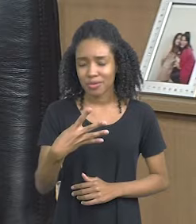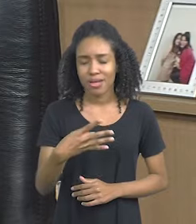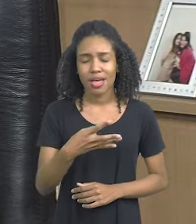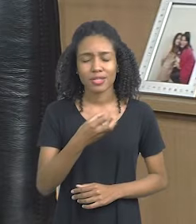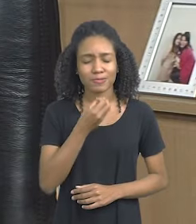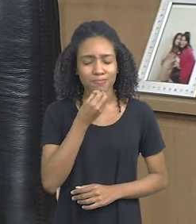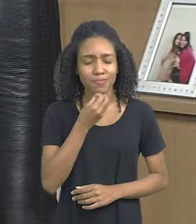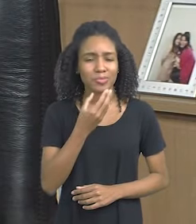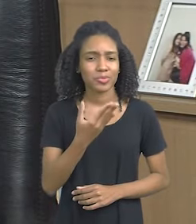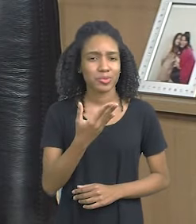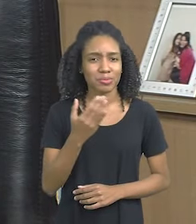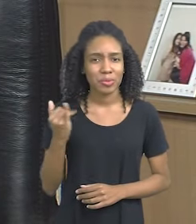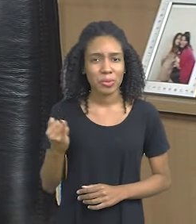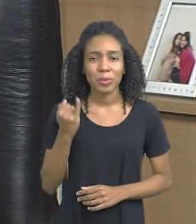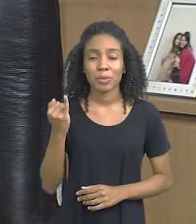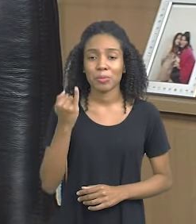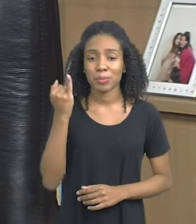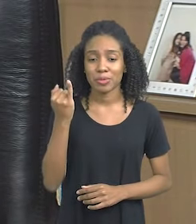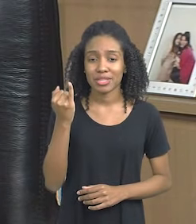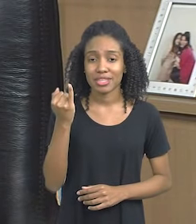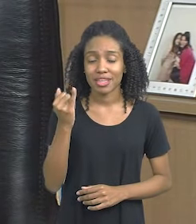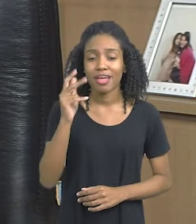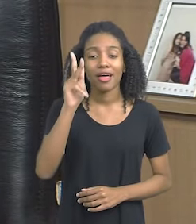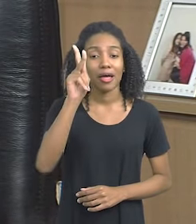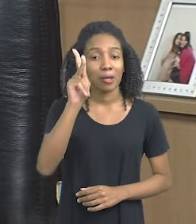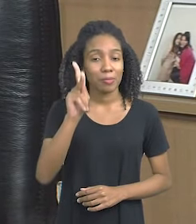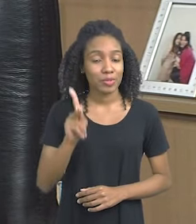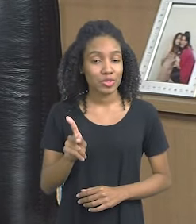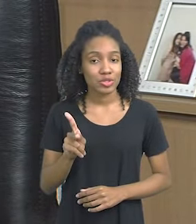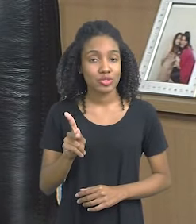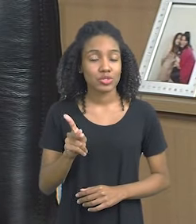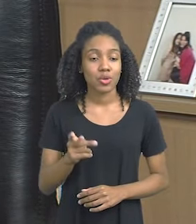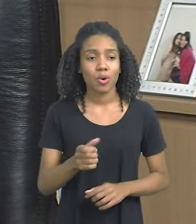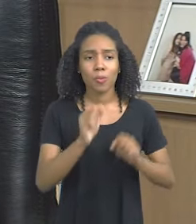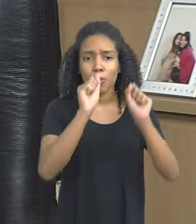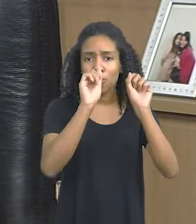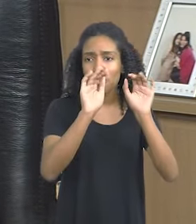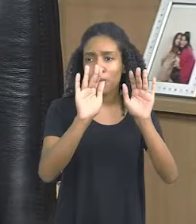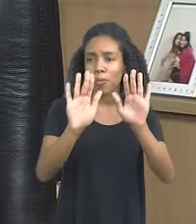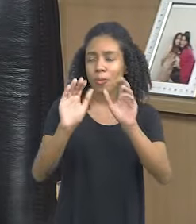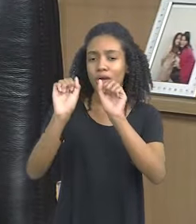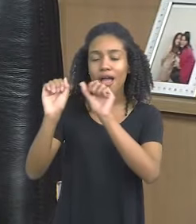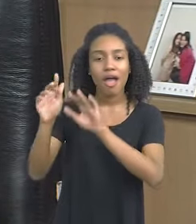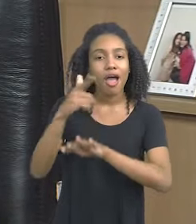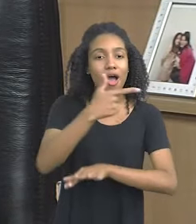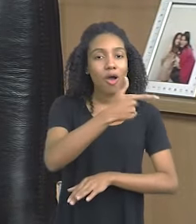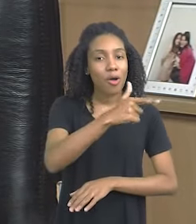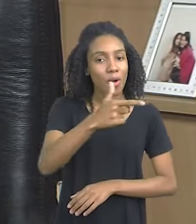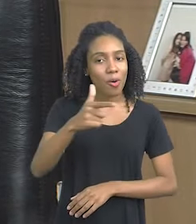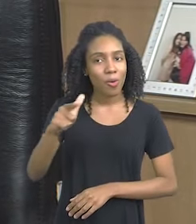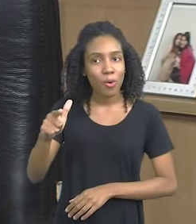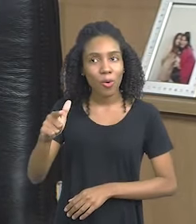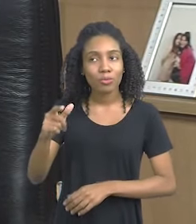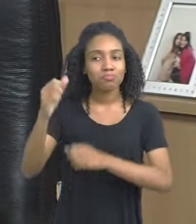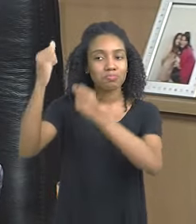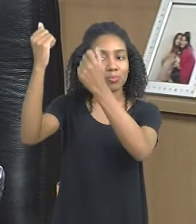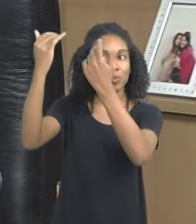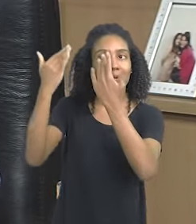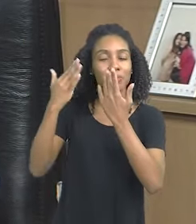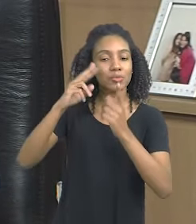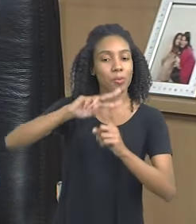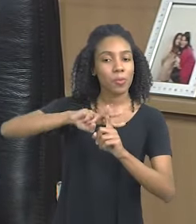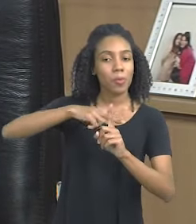generosamente e vê aumentar as suas riquezas. Outros retêm o que deveriam dar e